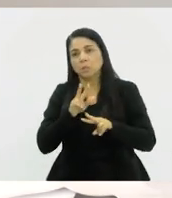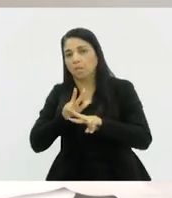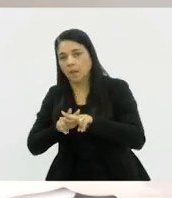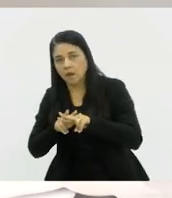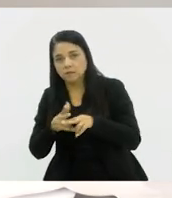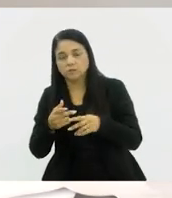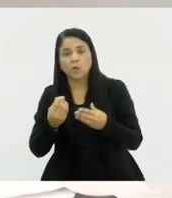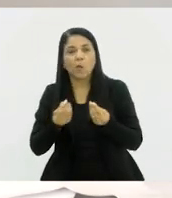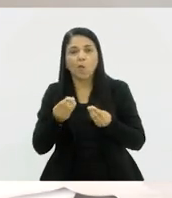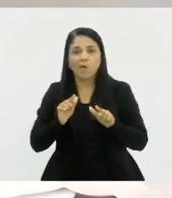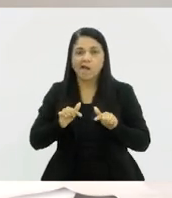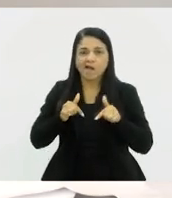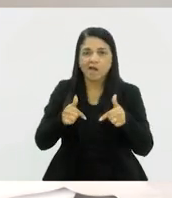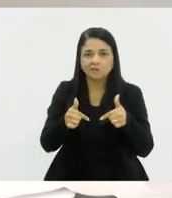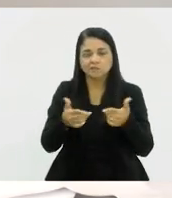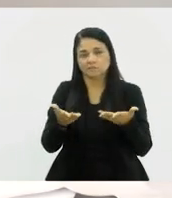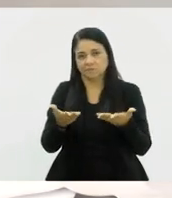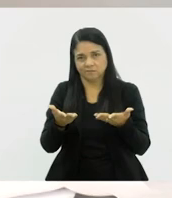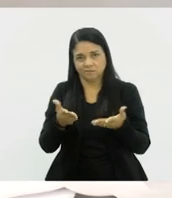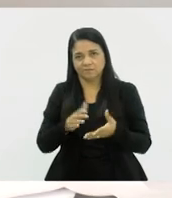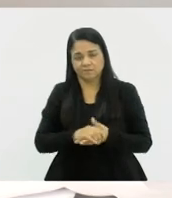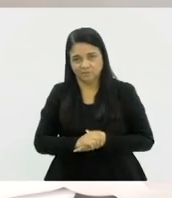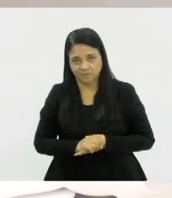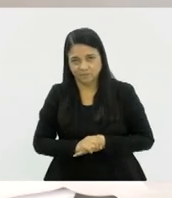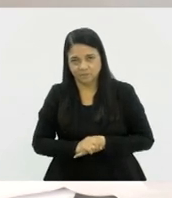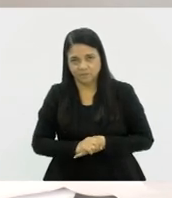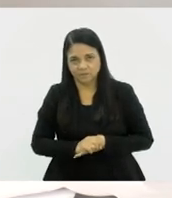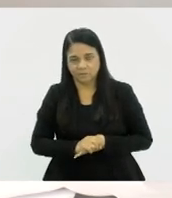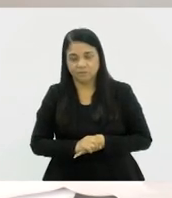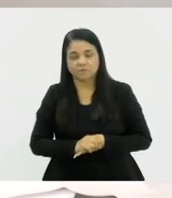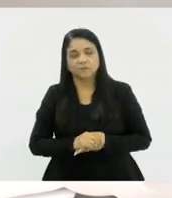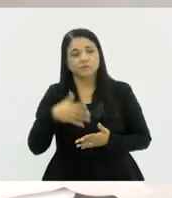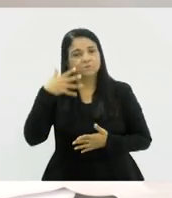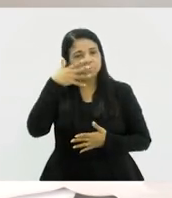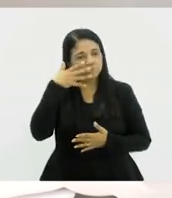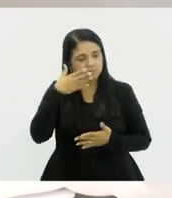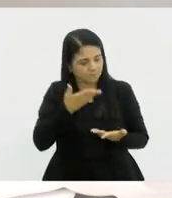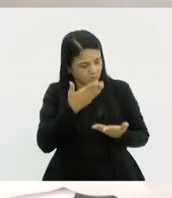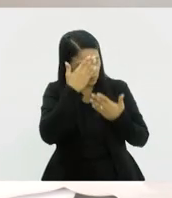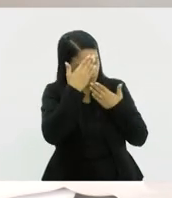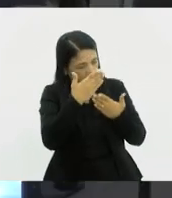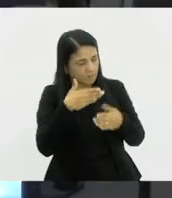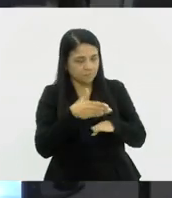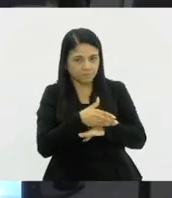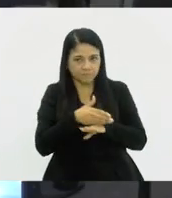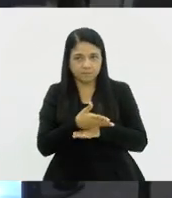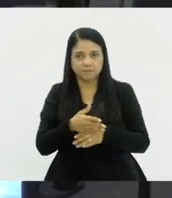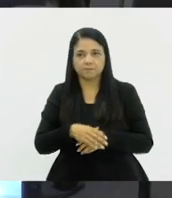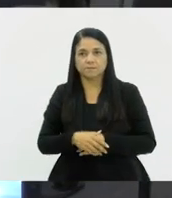que age numa circunstância como essa palavra é sua obrigado pela